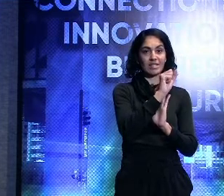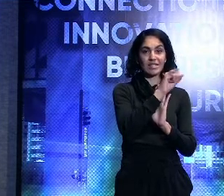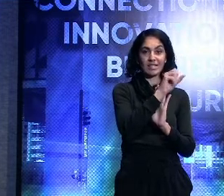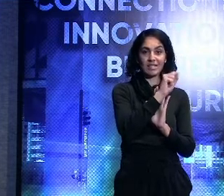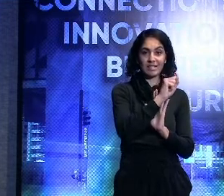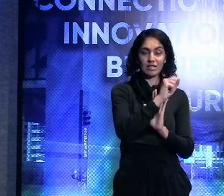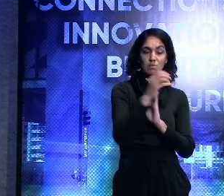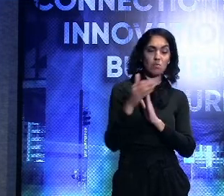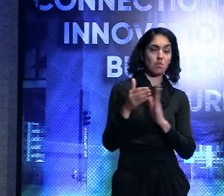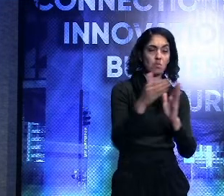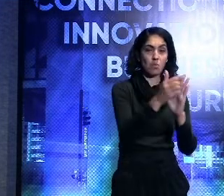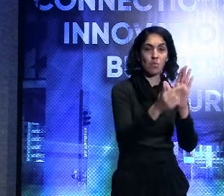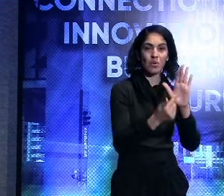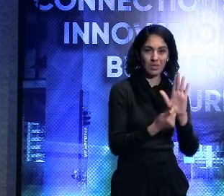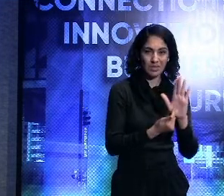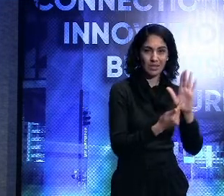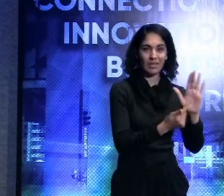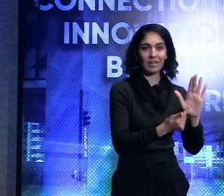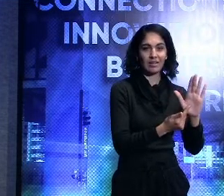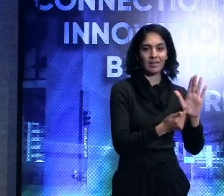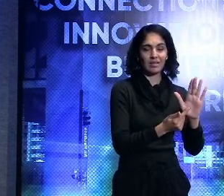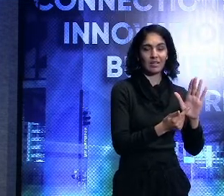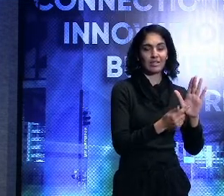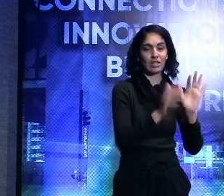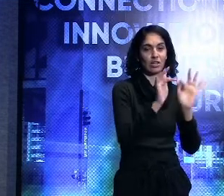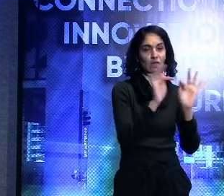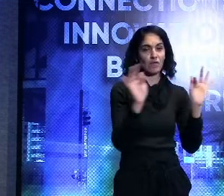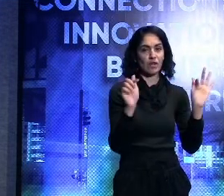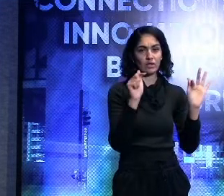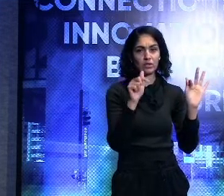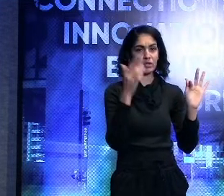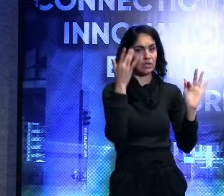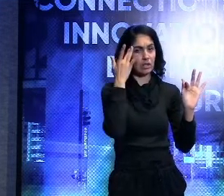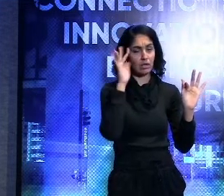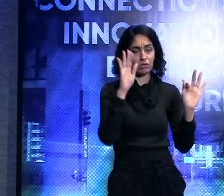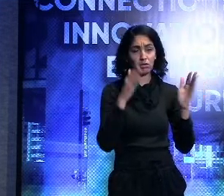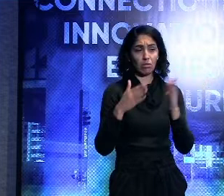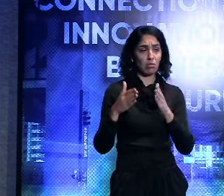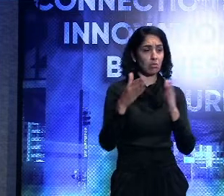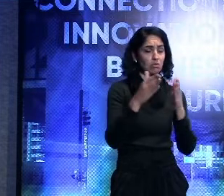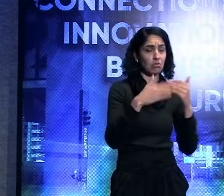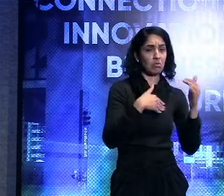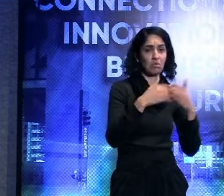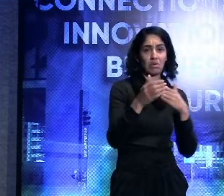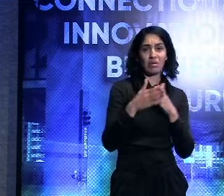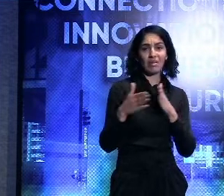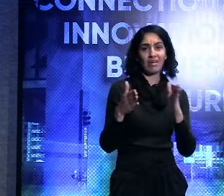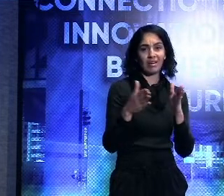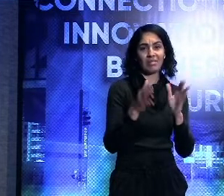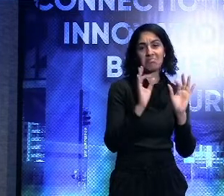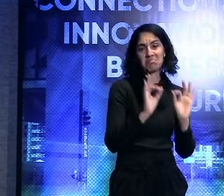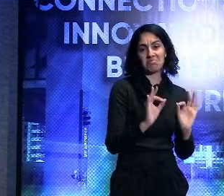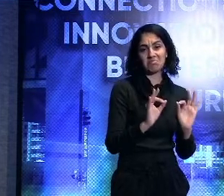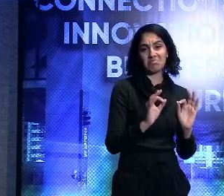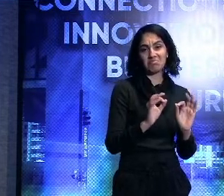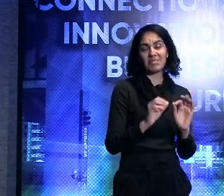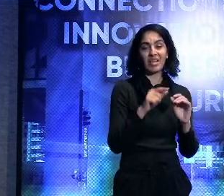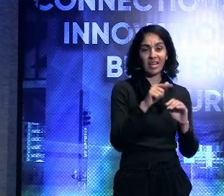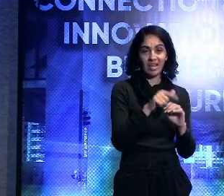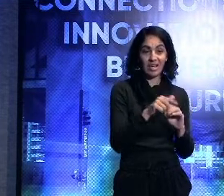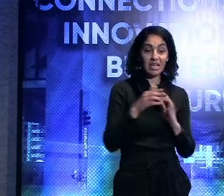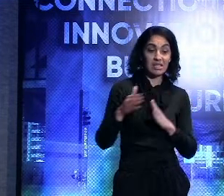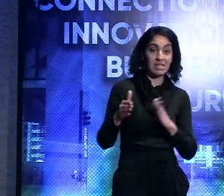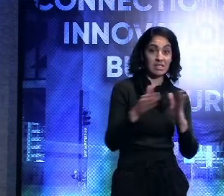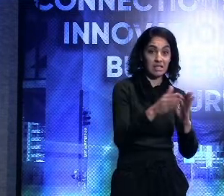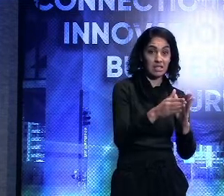caminho. Quem nunca ouviu falar essa frase, né? Se você não sabe para onde ir, qualquer caminho serve. E o S-Gênesis é exatamente para nos